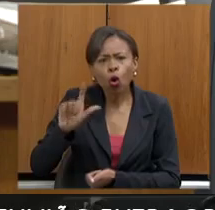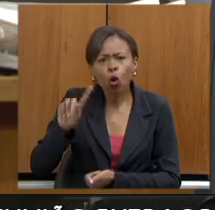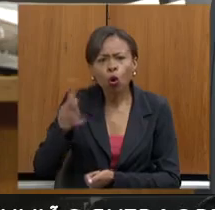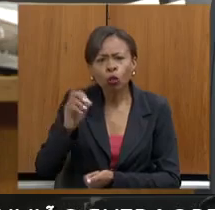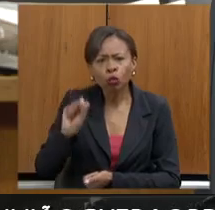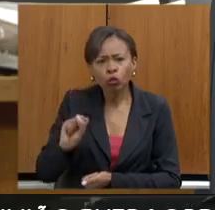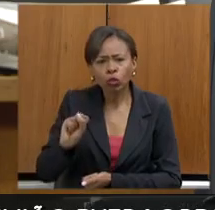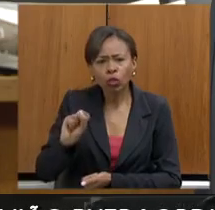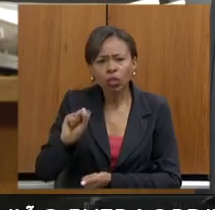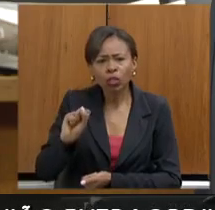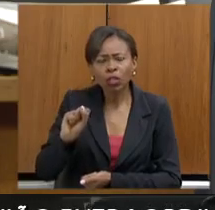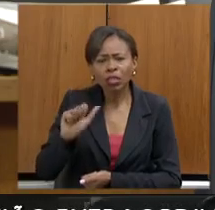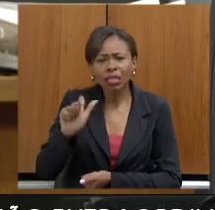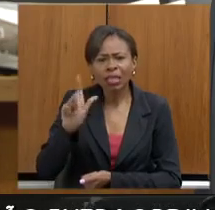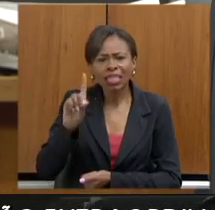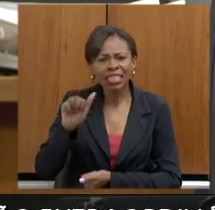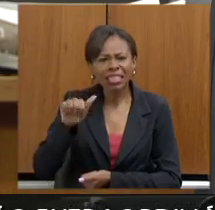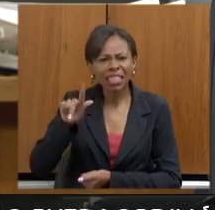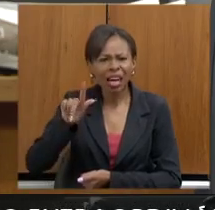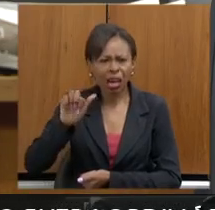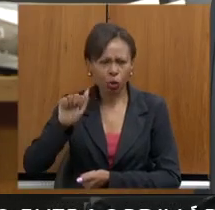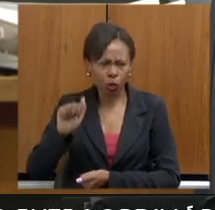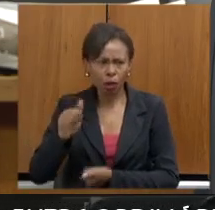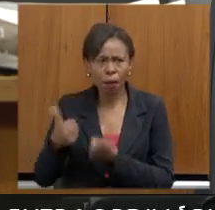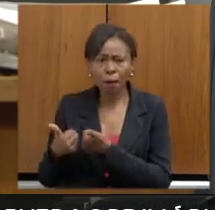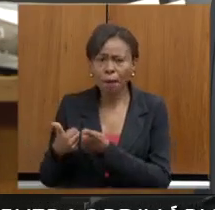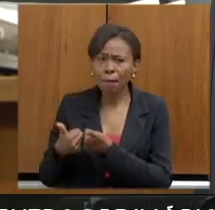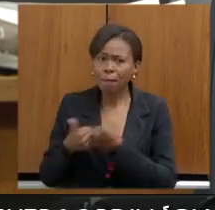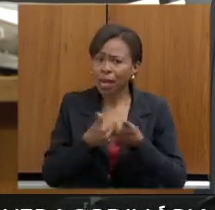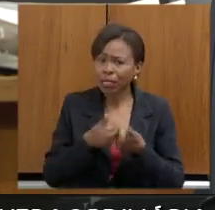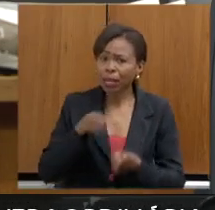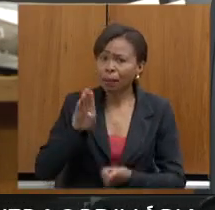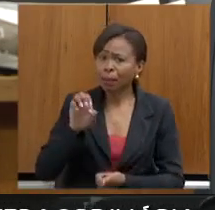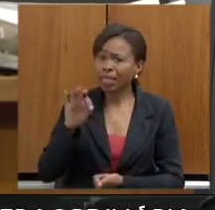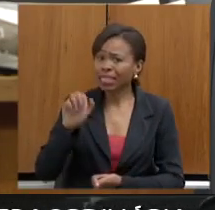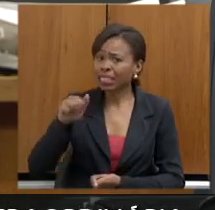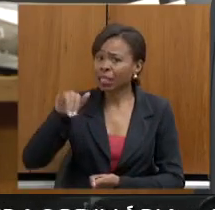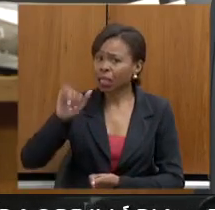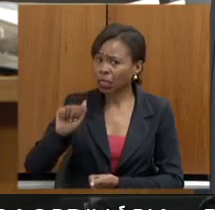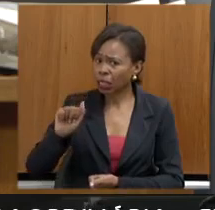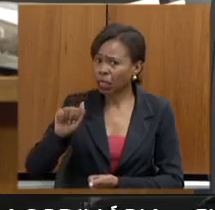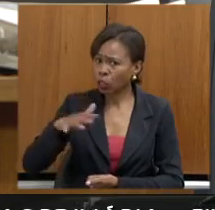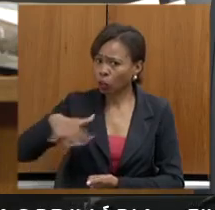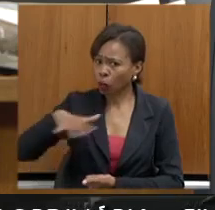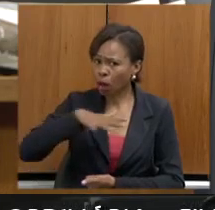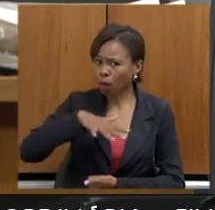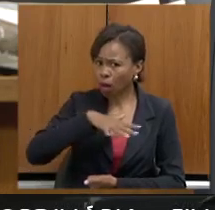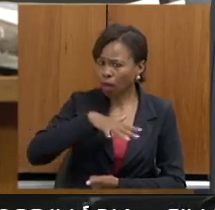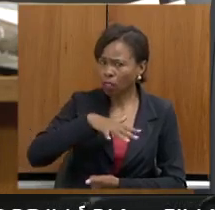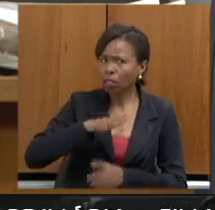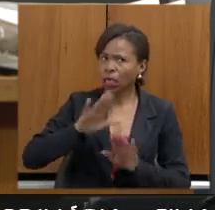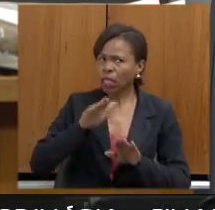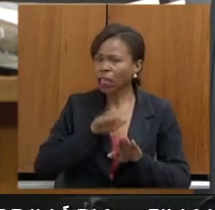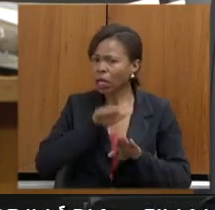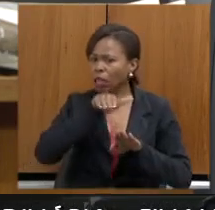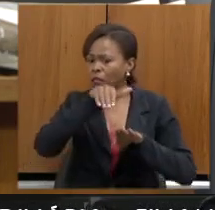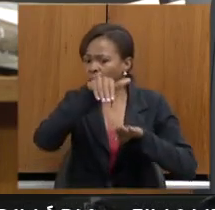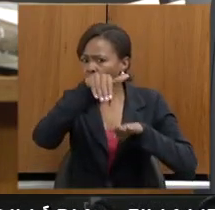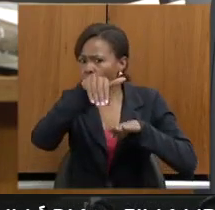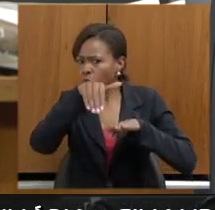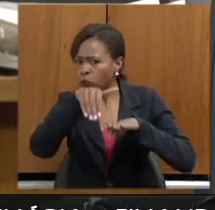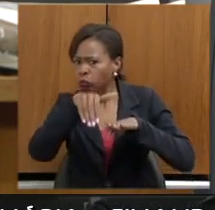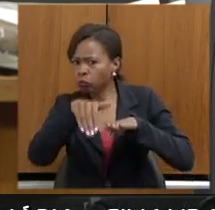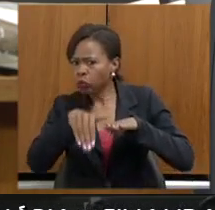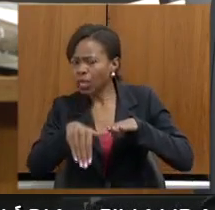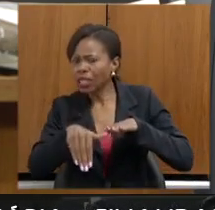da Betânia né eu sei que ali você começa a ter descidas desde o Posto Chefão começa a